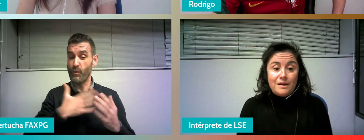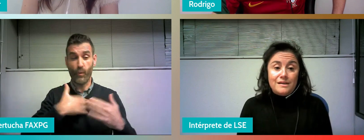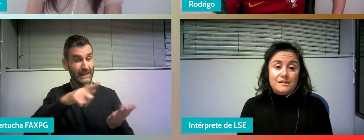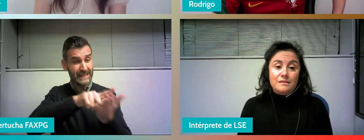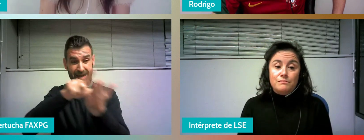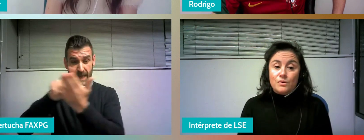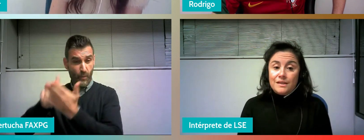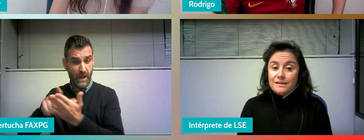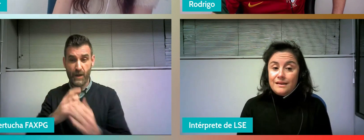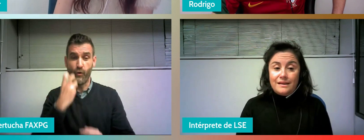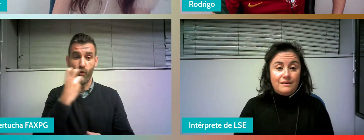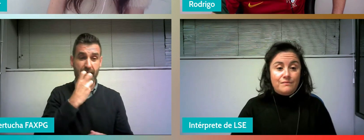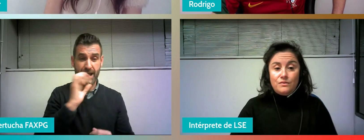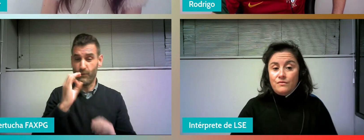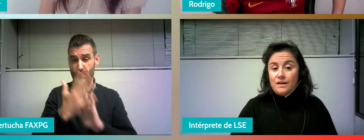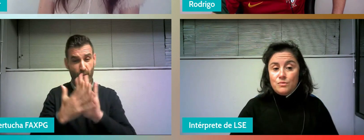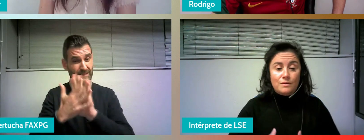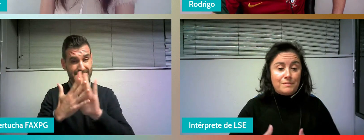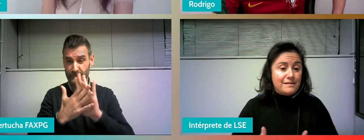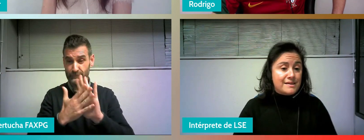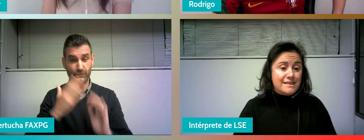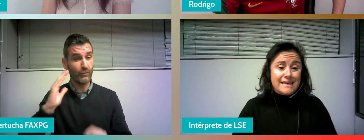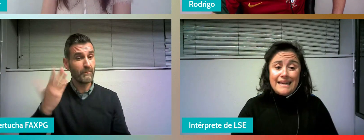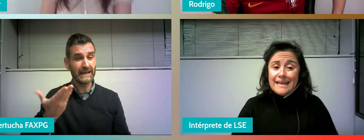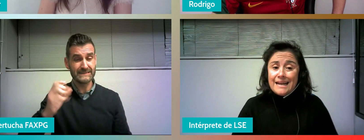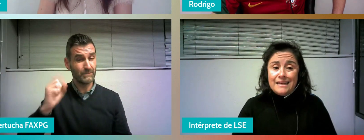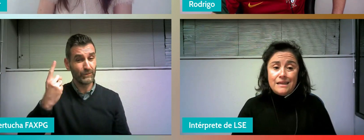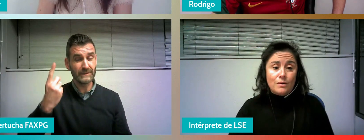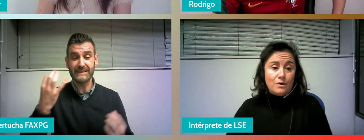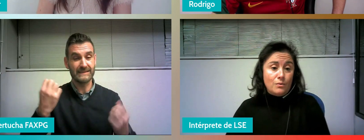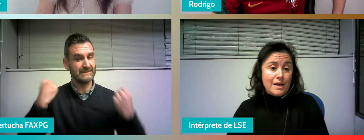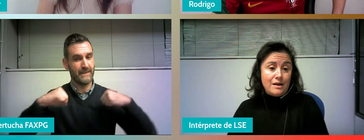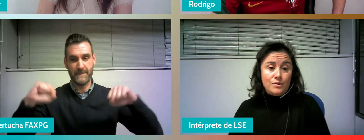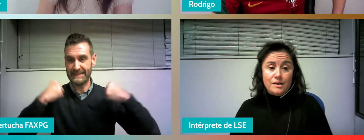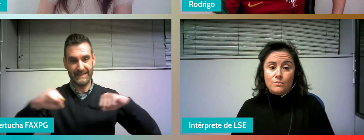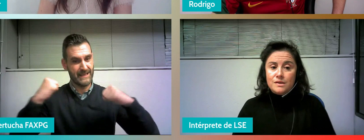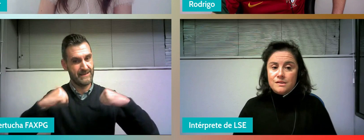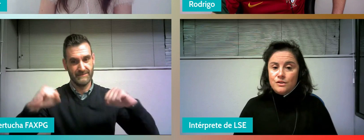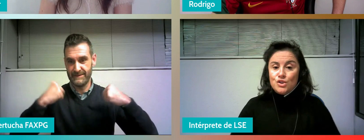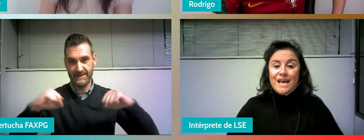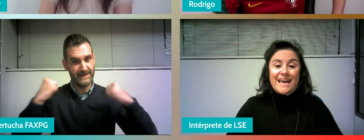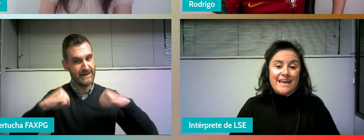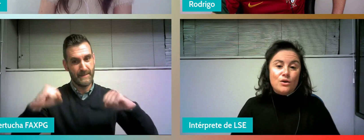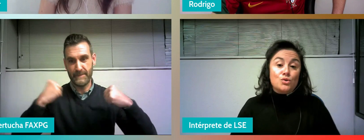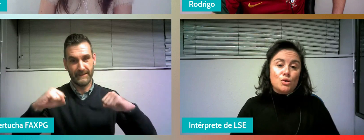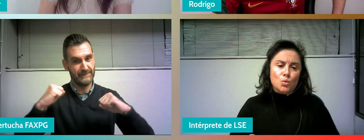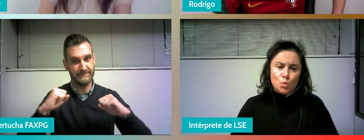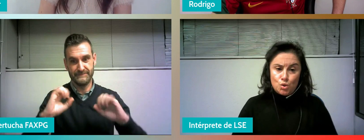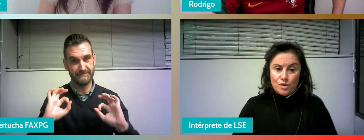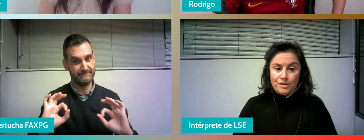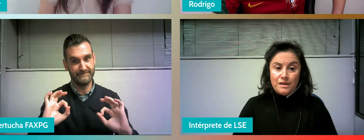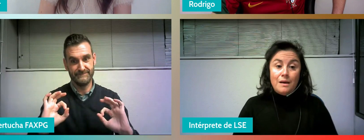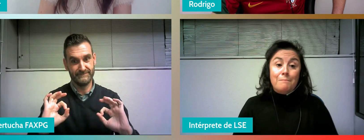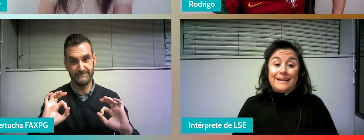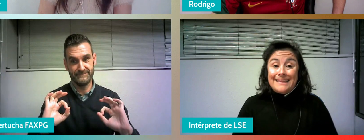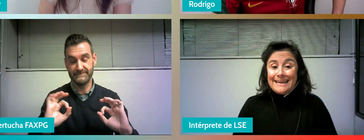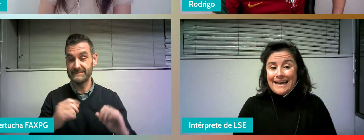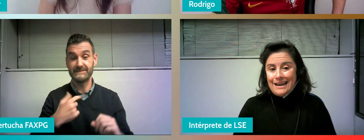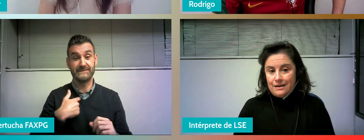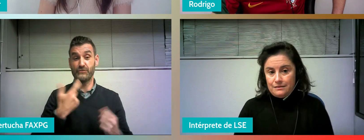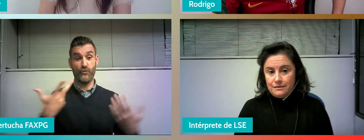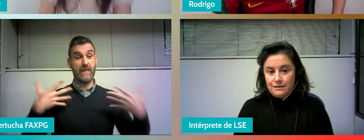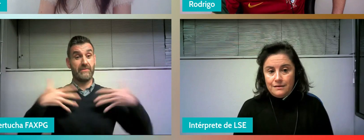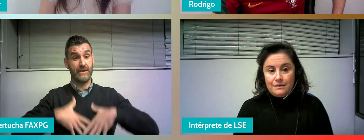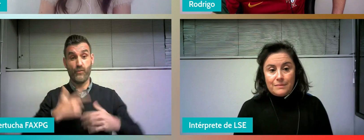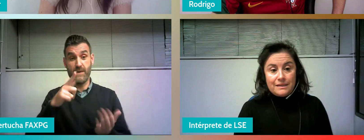que o máis importante é que, cando falamos de aprendizaxe de calquera lingua oral ou de lingua de signos, é o seu uso, é dicir,